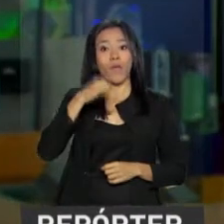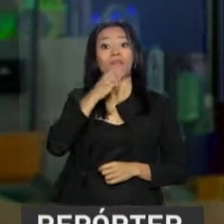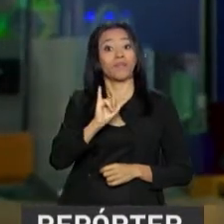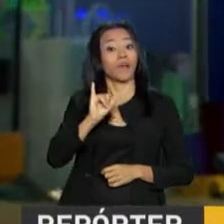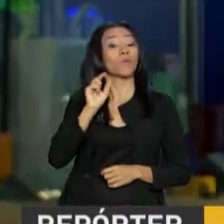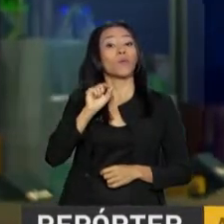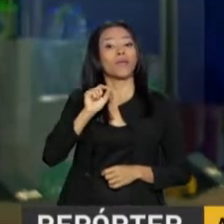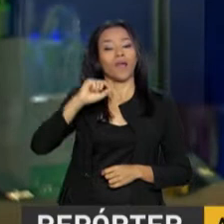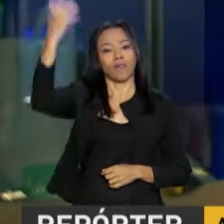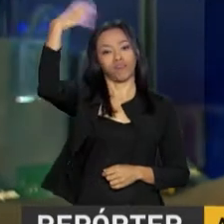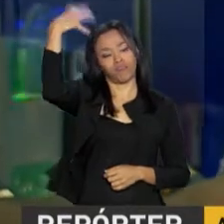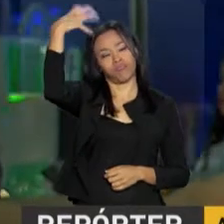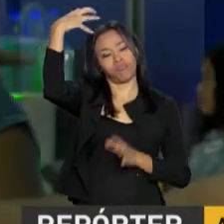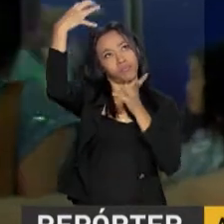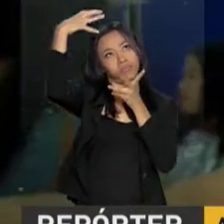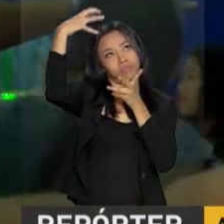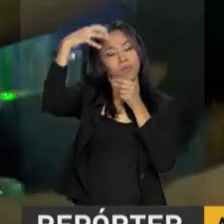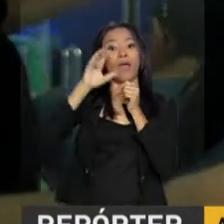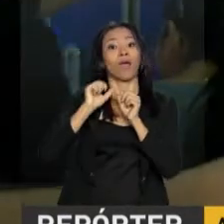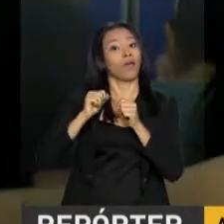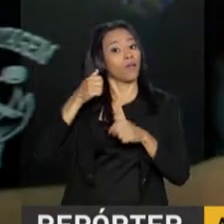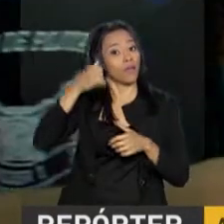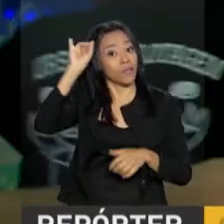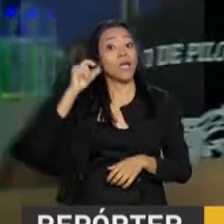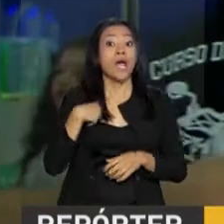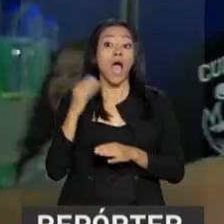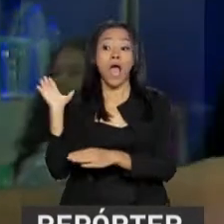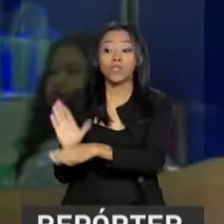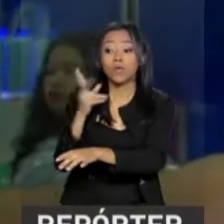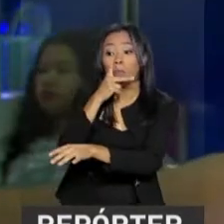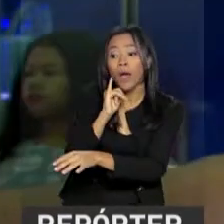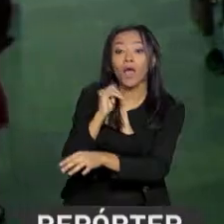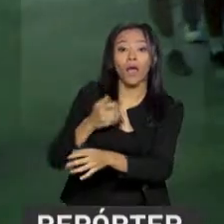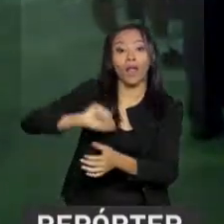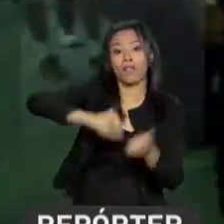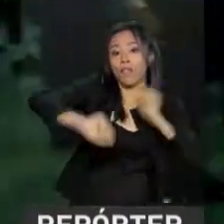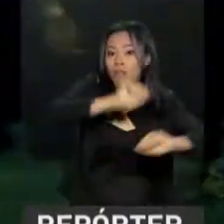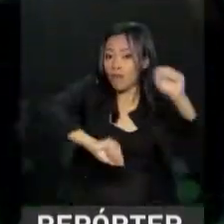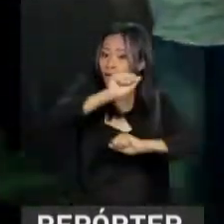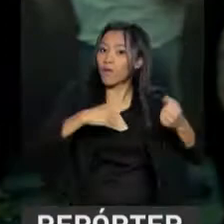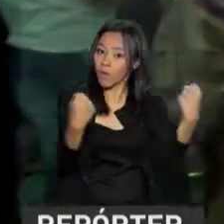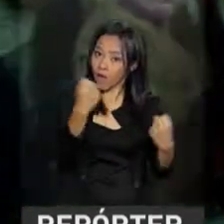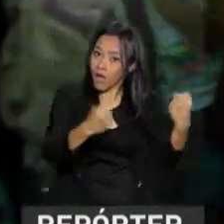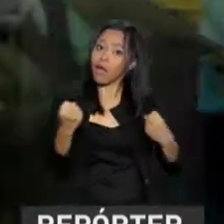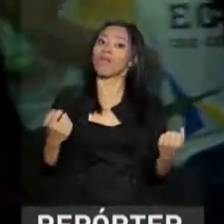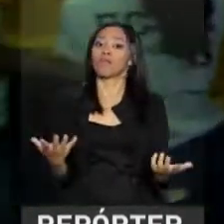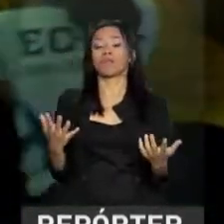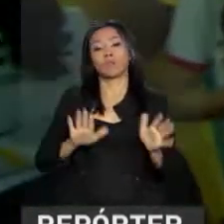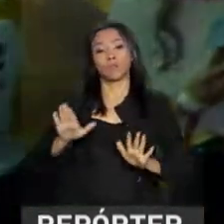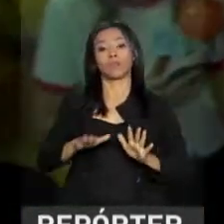banho evitada de ajudar meu pai é lavar o carro sem especial muita água ea criançada marcou mesmo